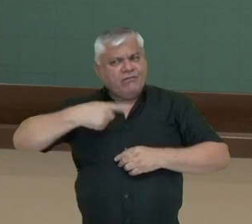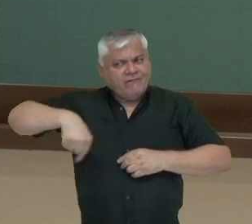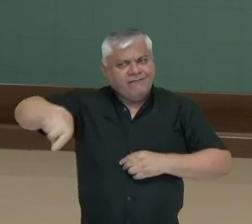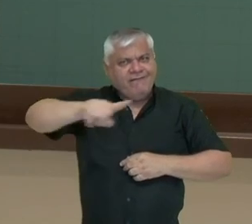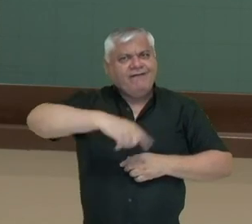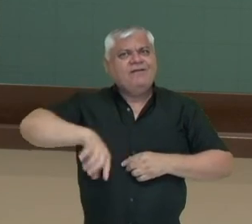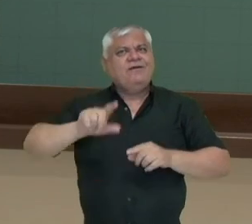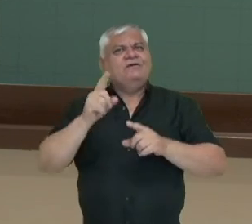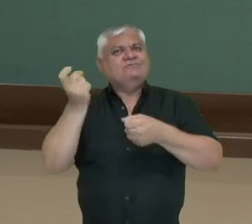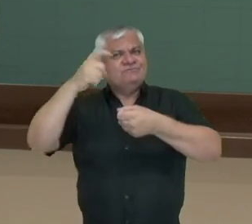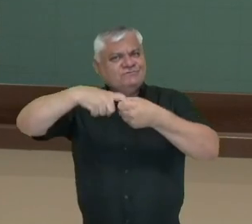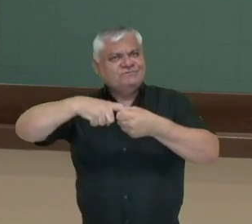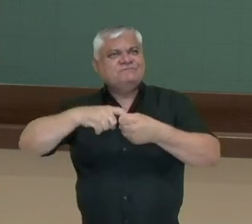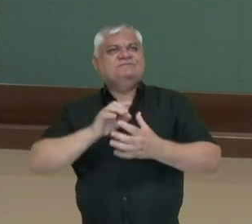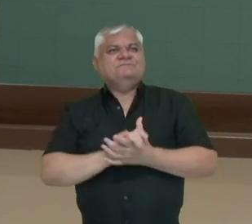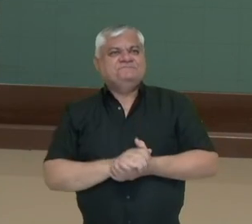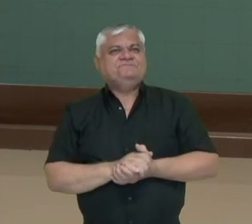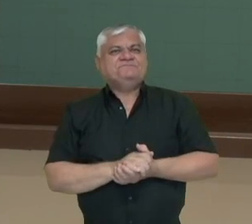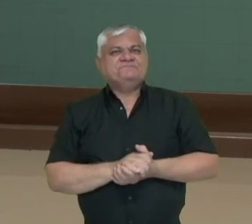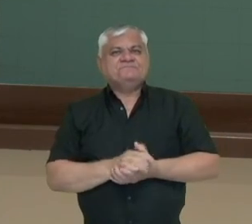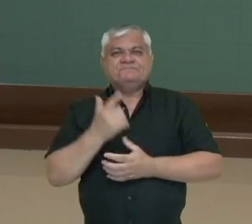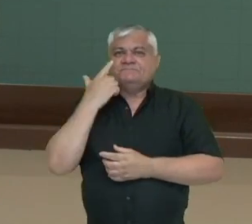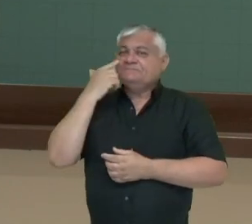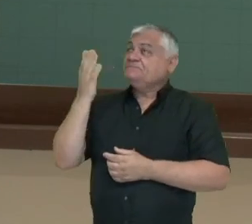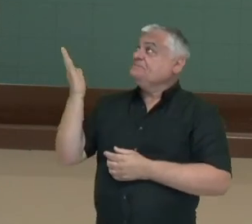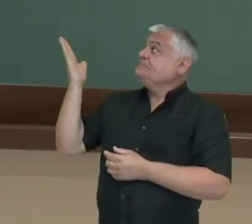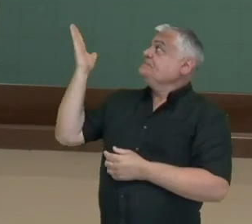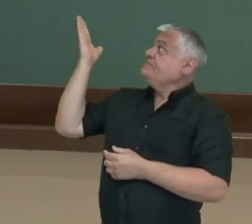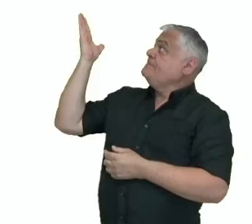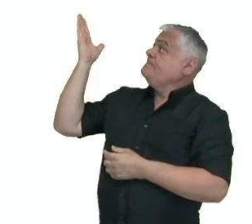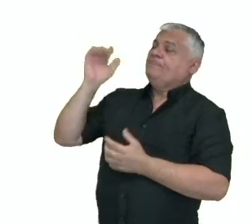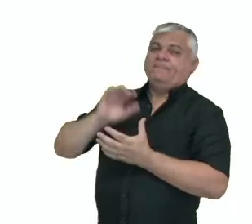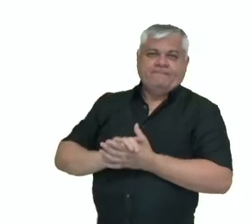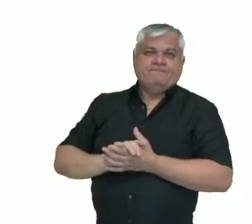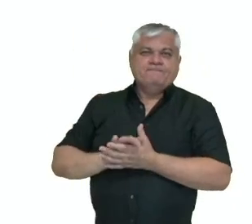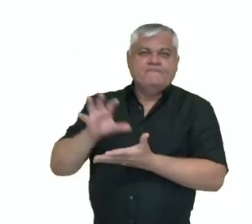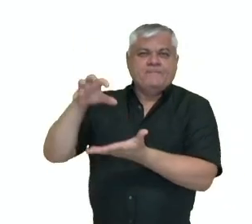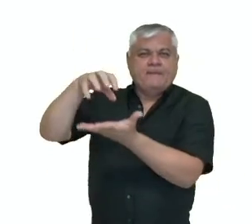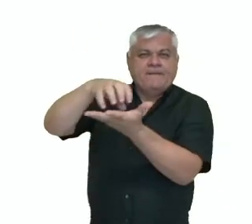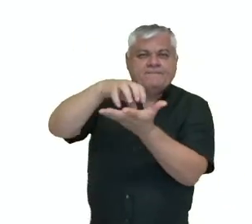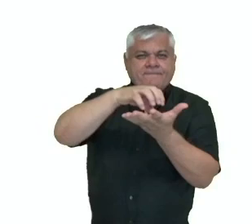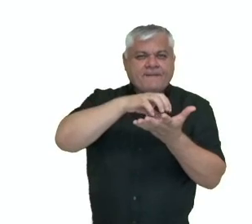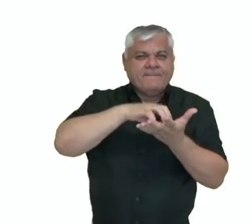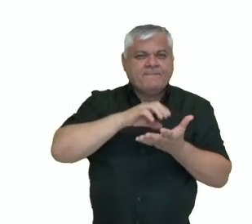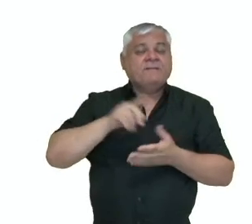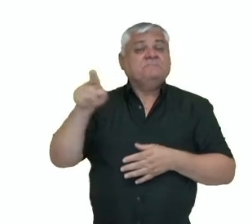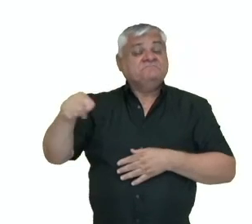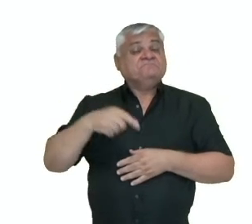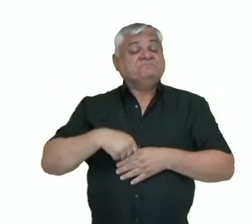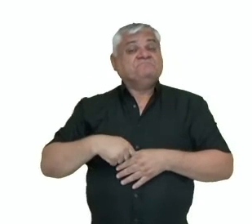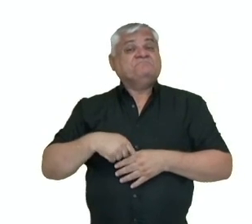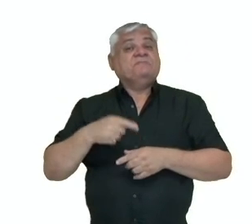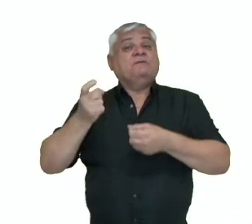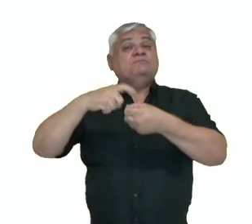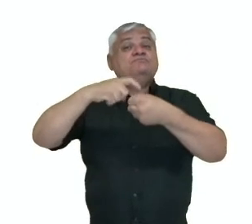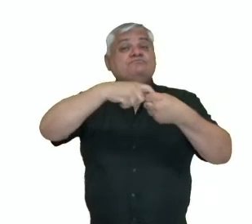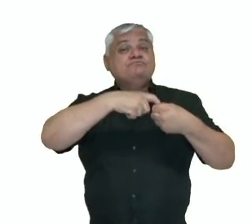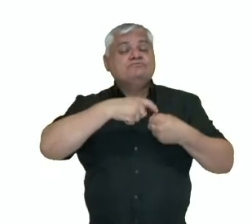cooperados. Tranquilo, gente? Aqui tem alguns exemplos de algumas cooperativas que nós temos aqui no estado do Paraná.